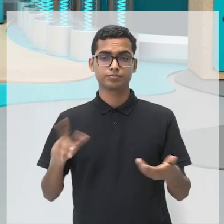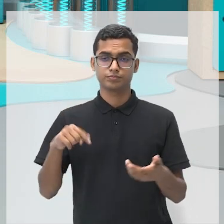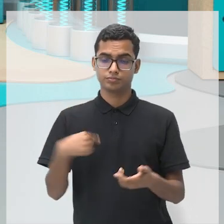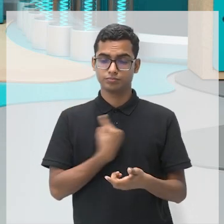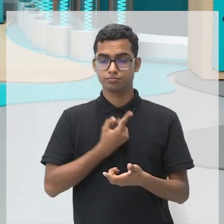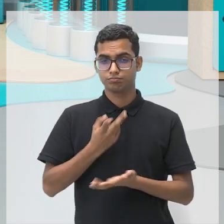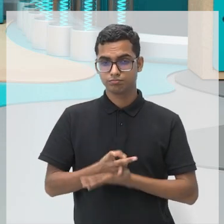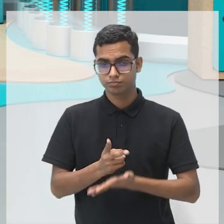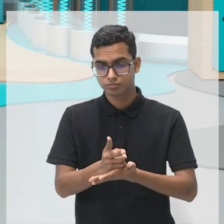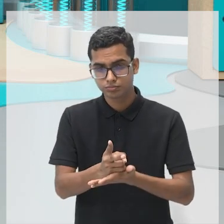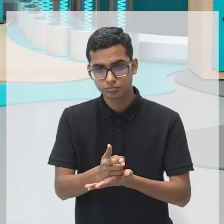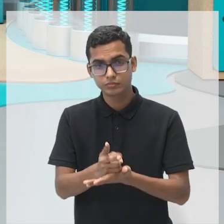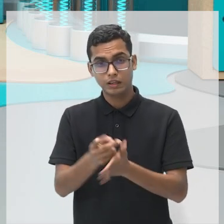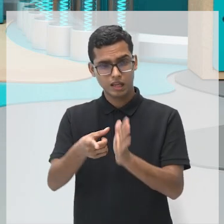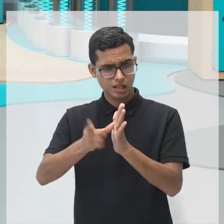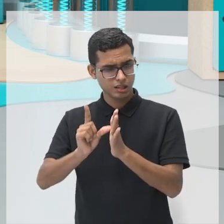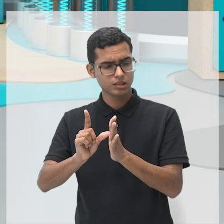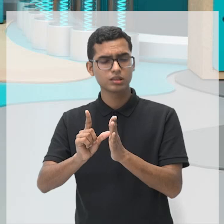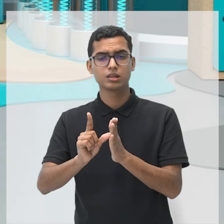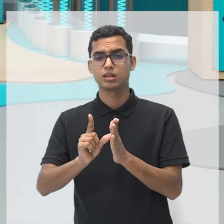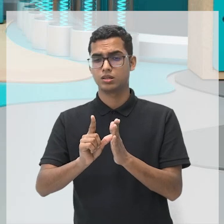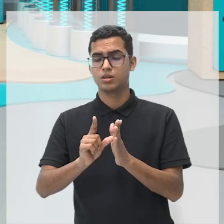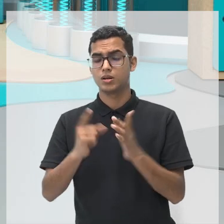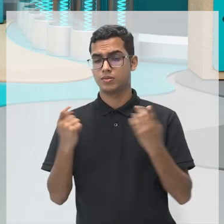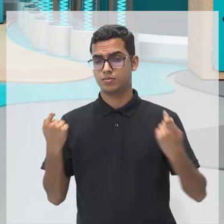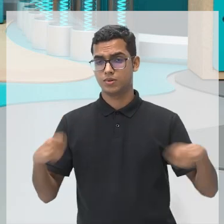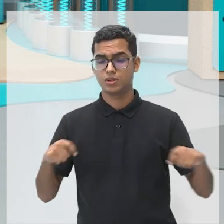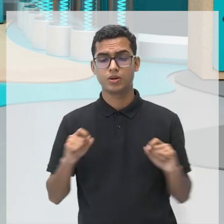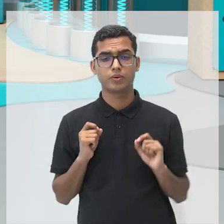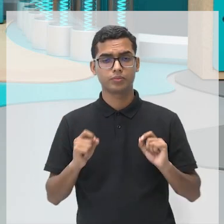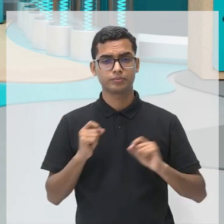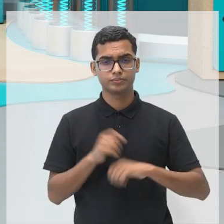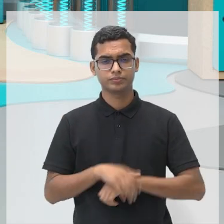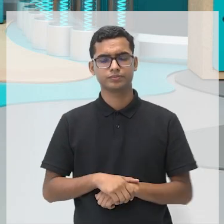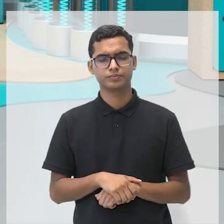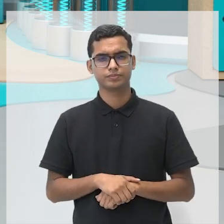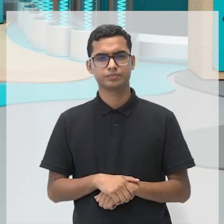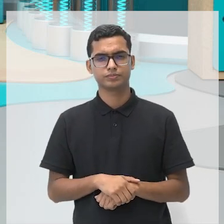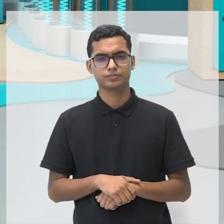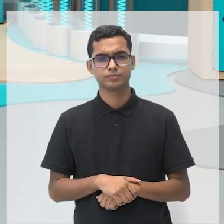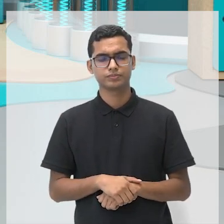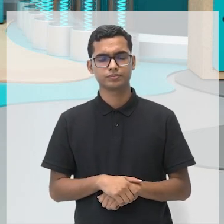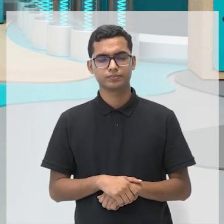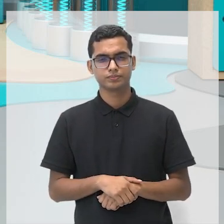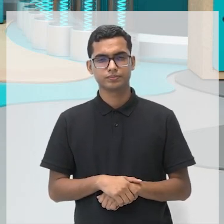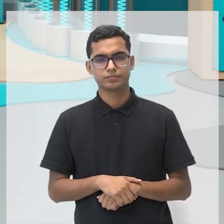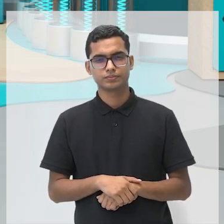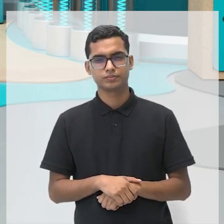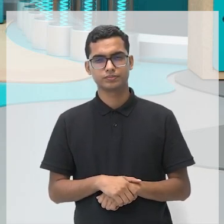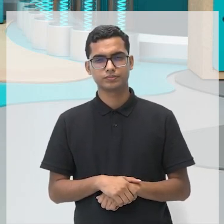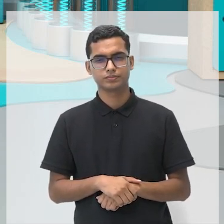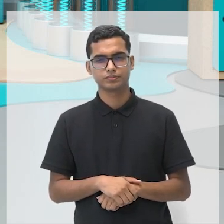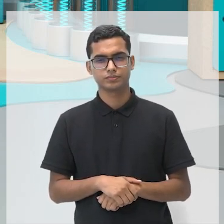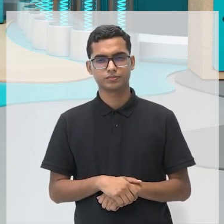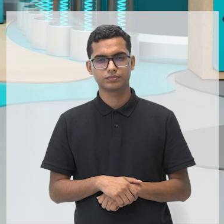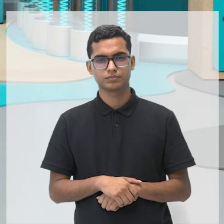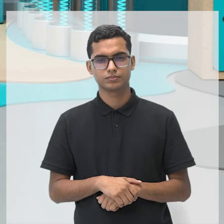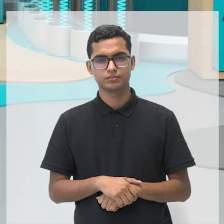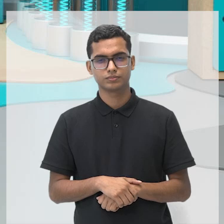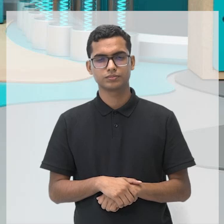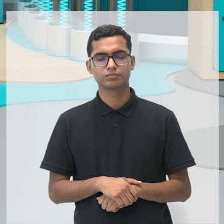continuarmos falando, já que nós estamos falando da coluna, de vértebras, né, do sistema esquelético